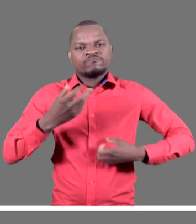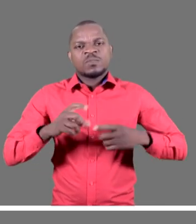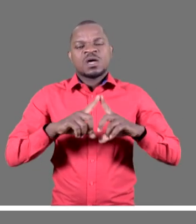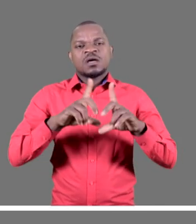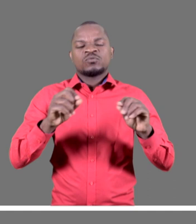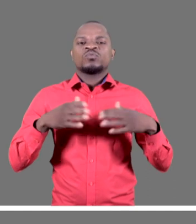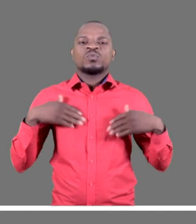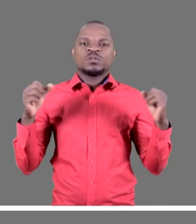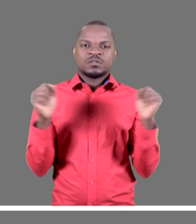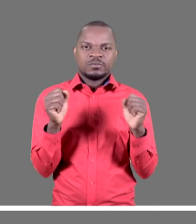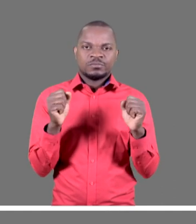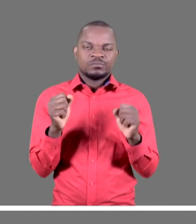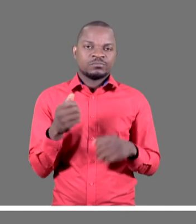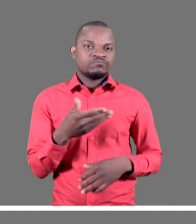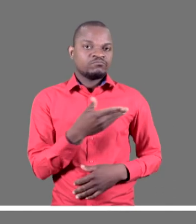ao serviço de saúde?